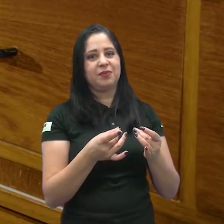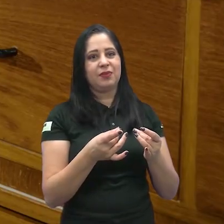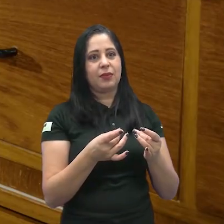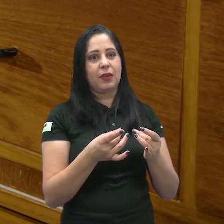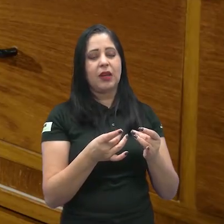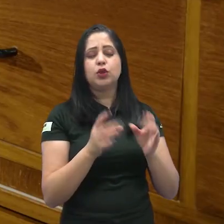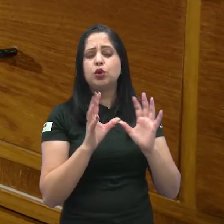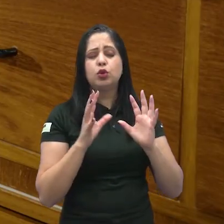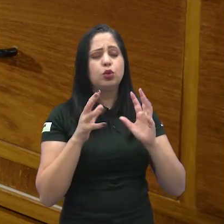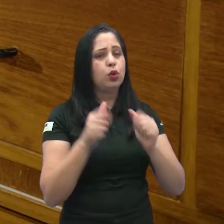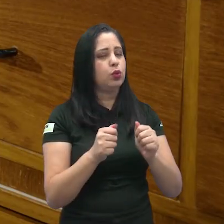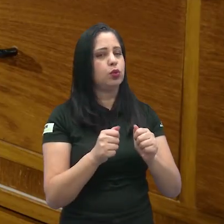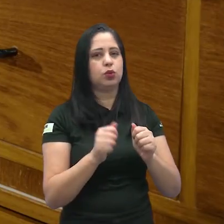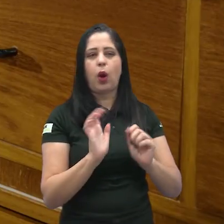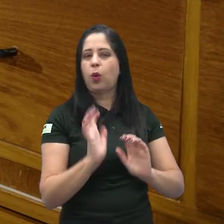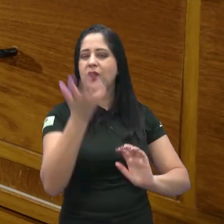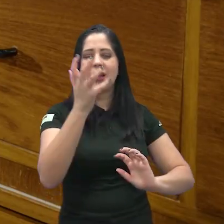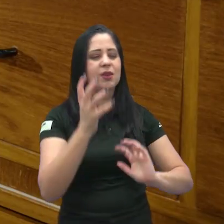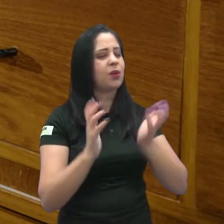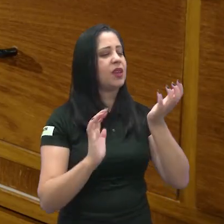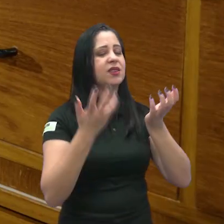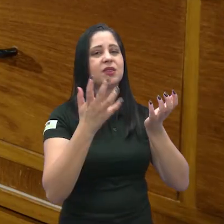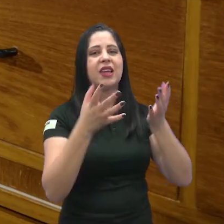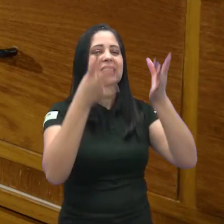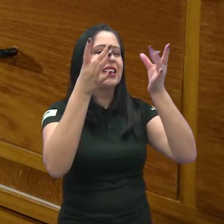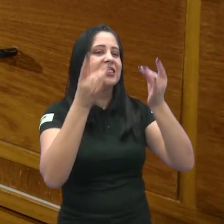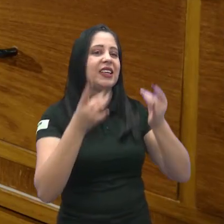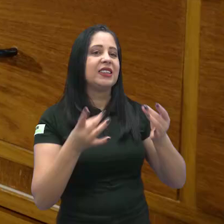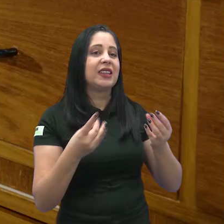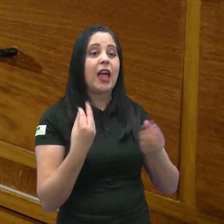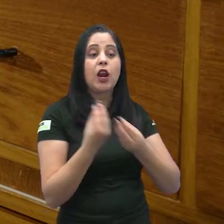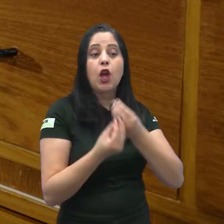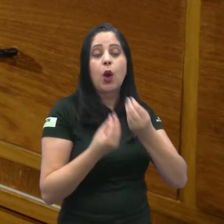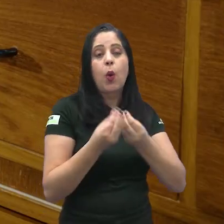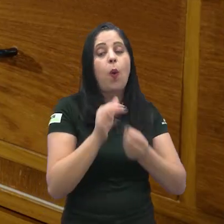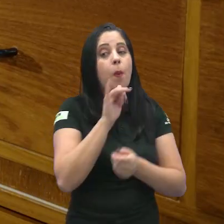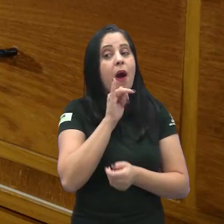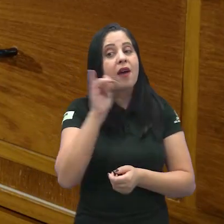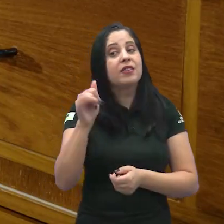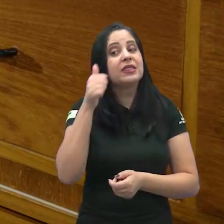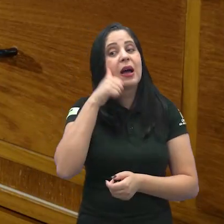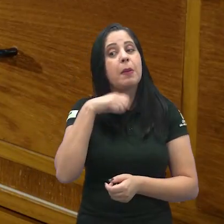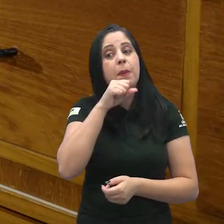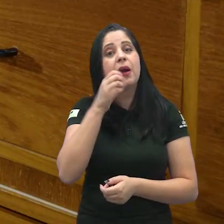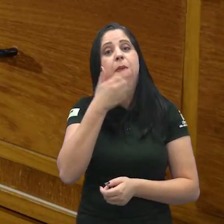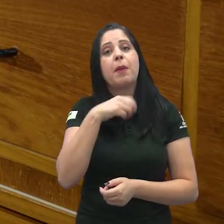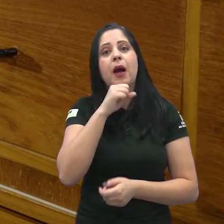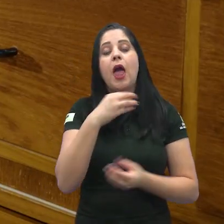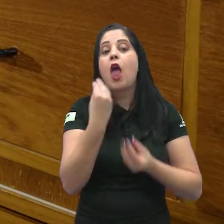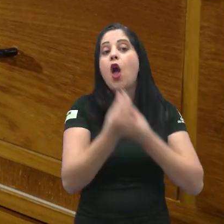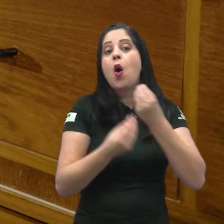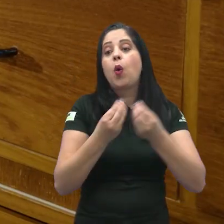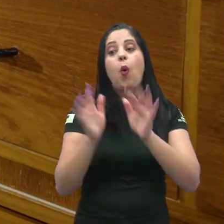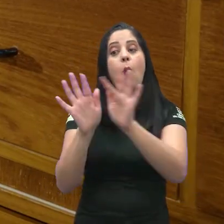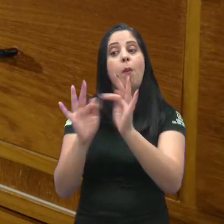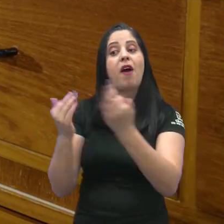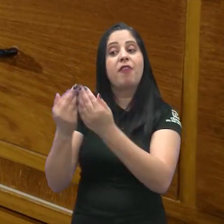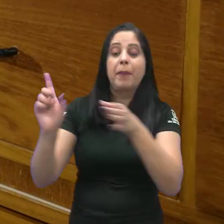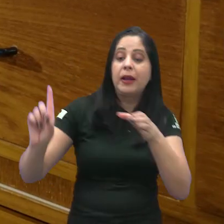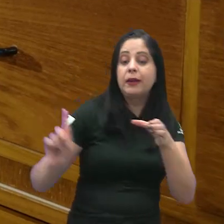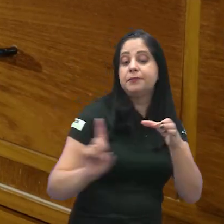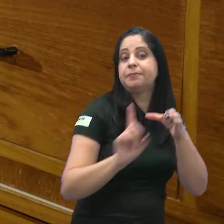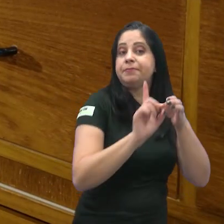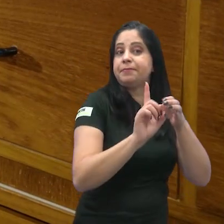cada detalhe. Tudo que vai acontecer, como vai chegar nos pais, como a gente pode incluir a família no que está acontecendo dentro do